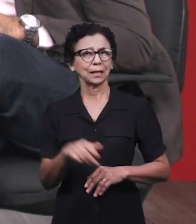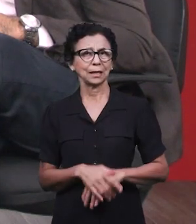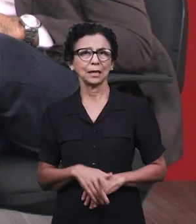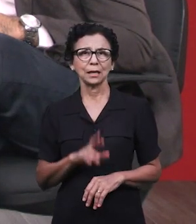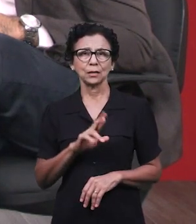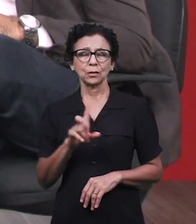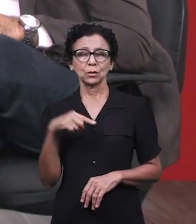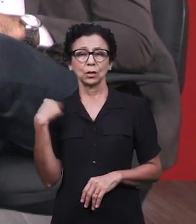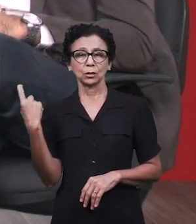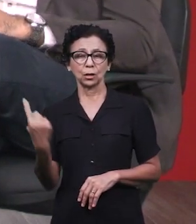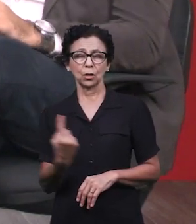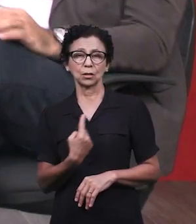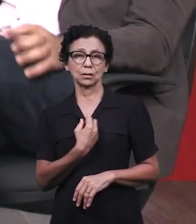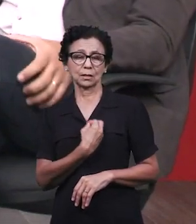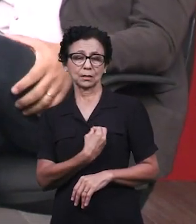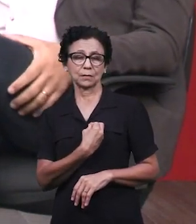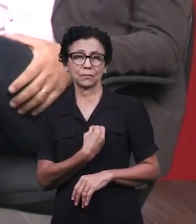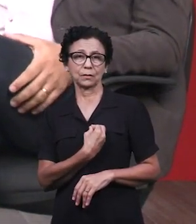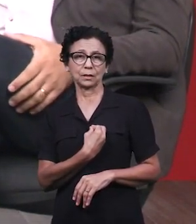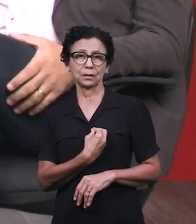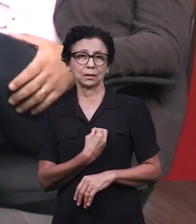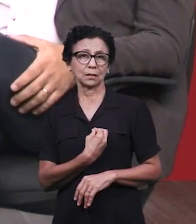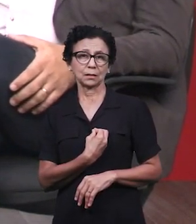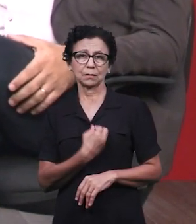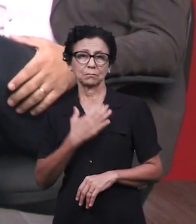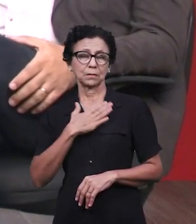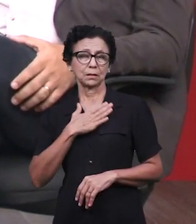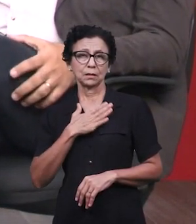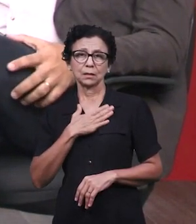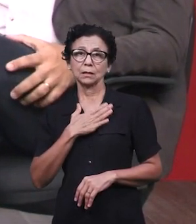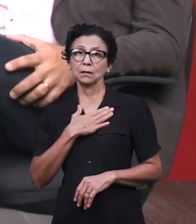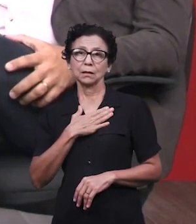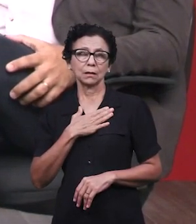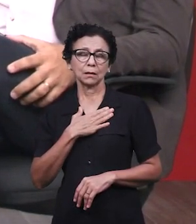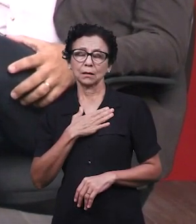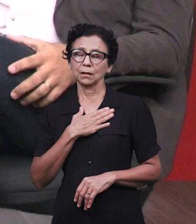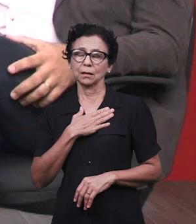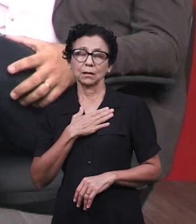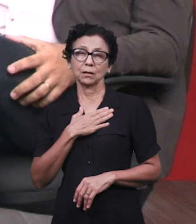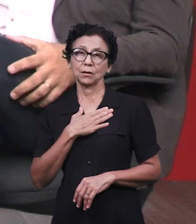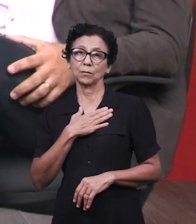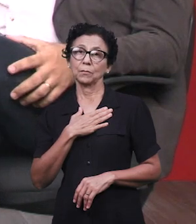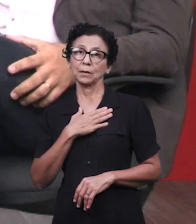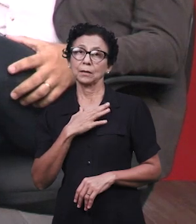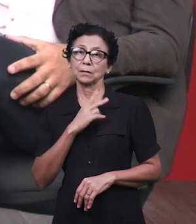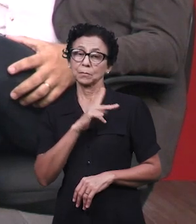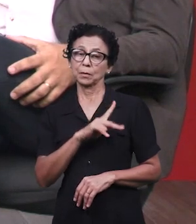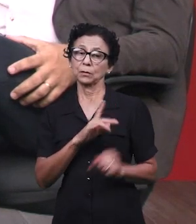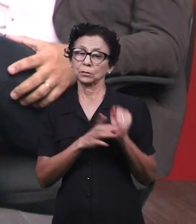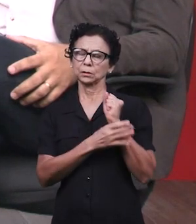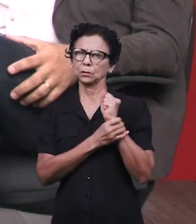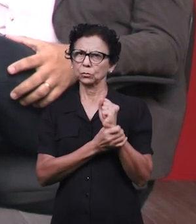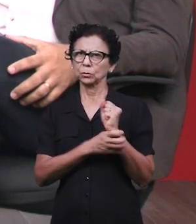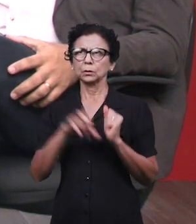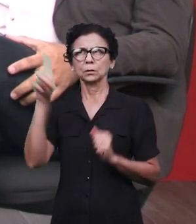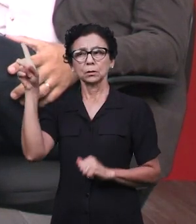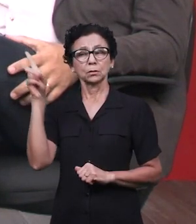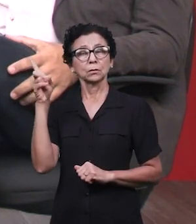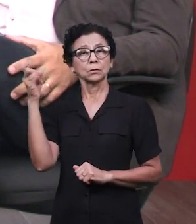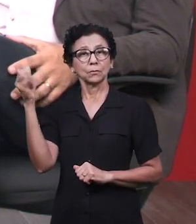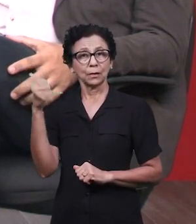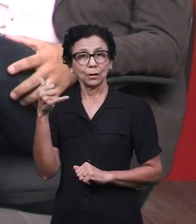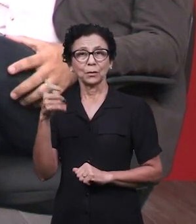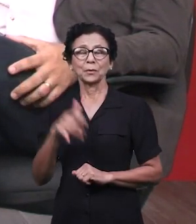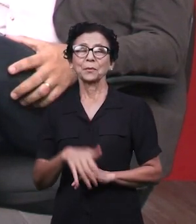a segurança de Paulo pela promessa que ele recebeu do Senhor. Olha, assim como testificasse em